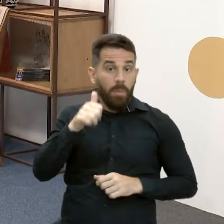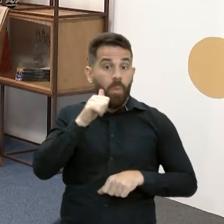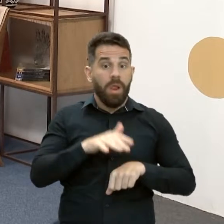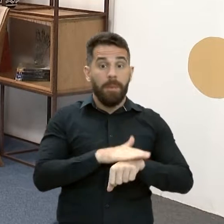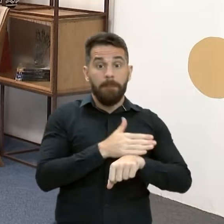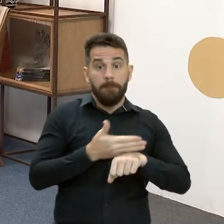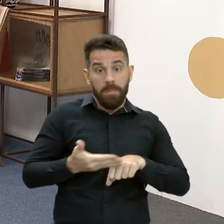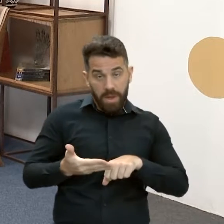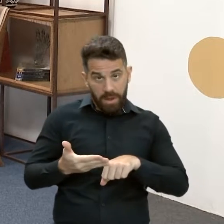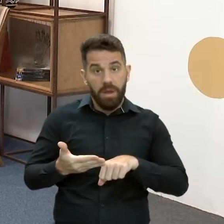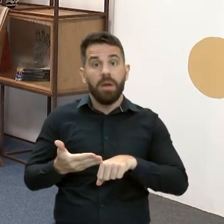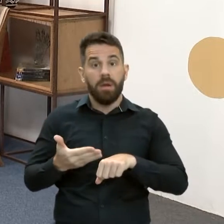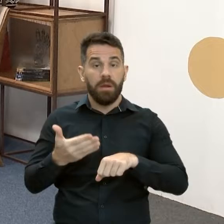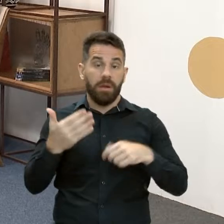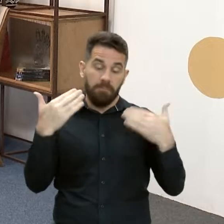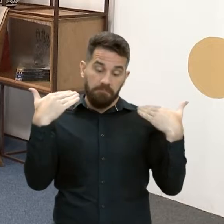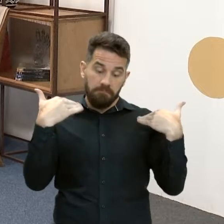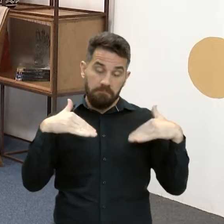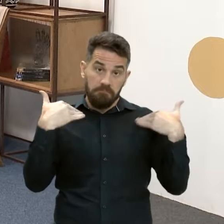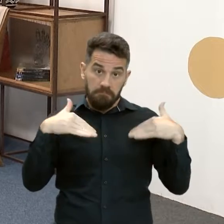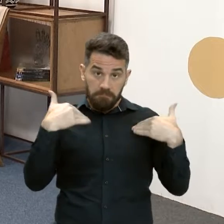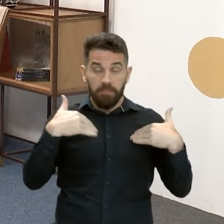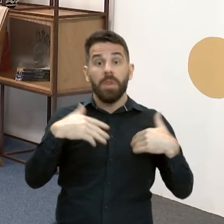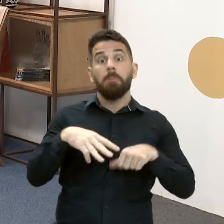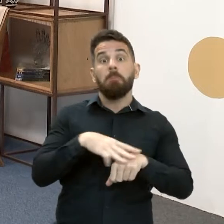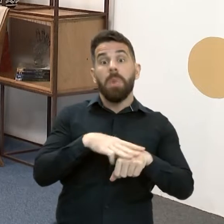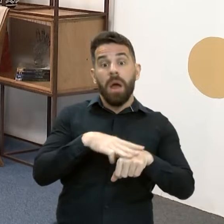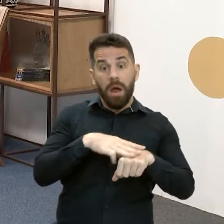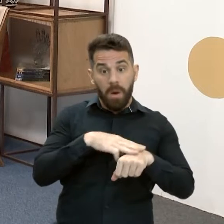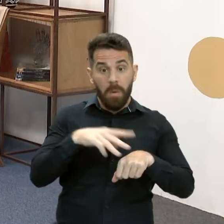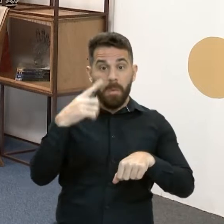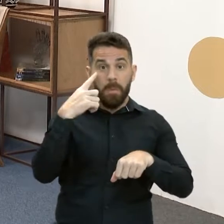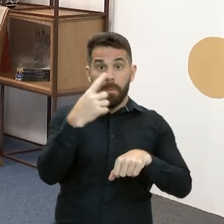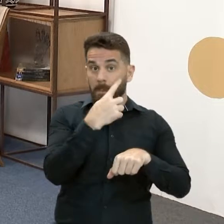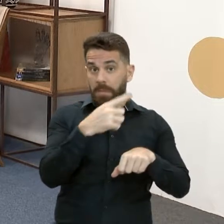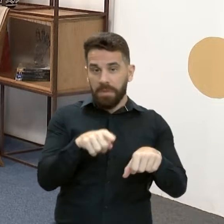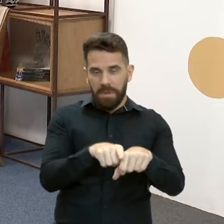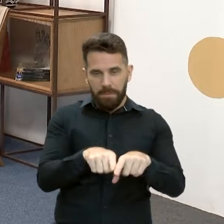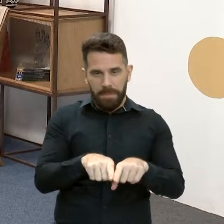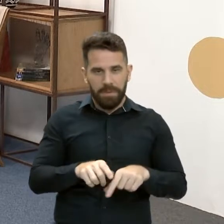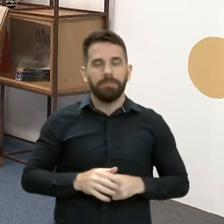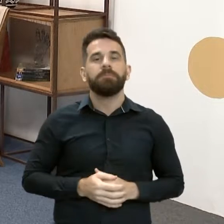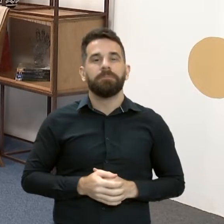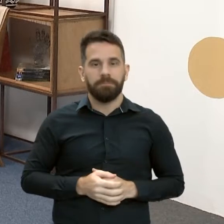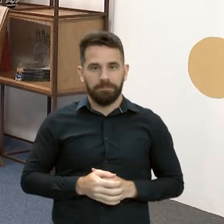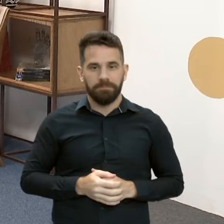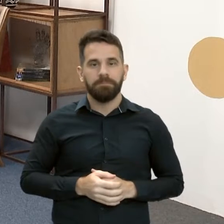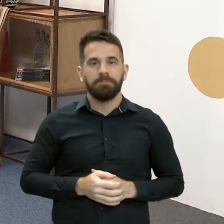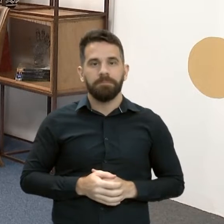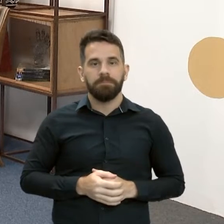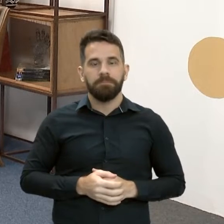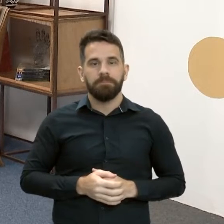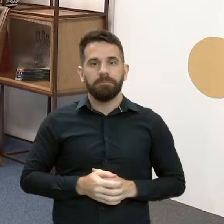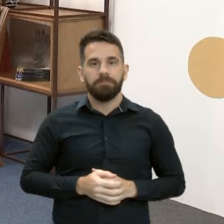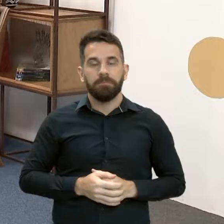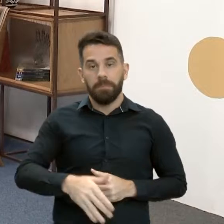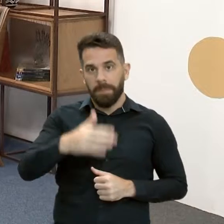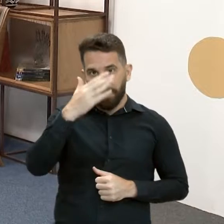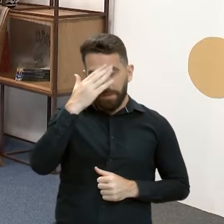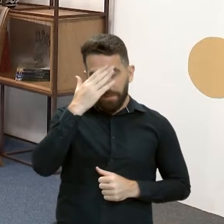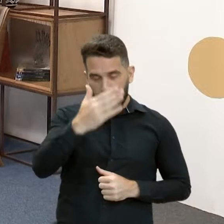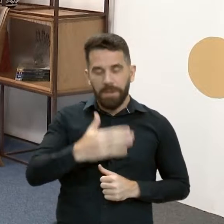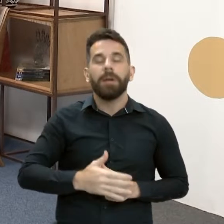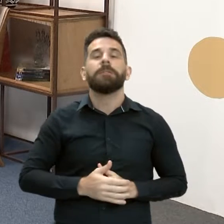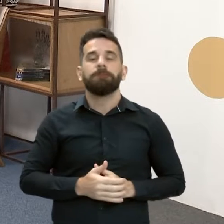castanhos lisos na altura dos ombros. Seja bem-vinda. Obrigada, Janaína. Participa com a gente também, de maneira